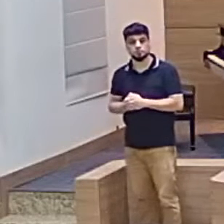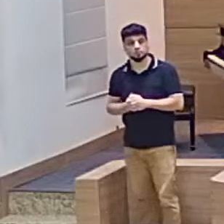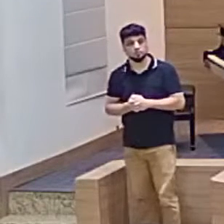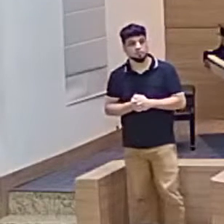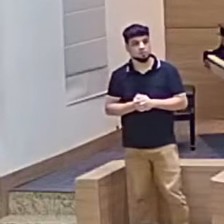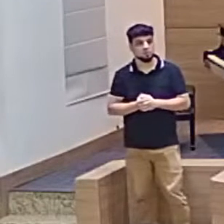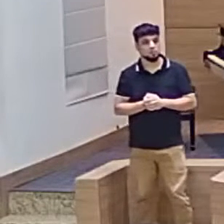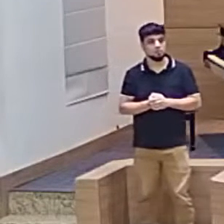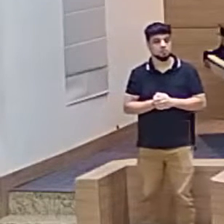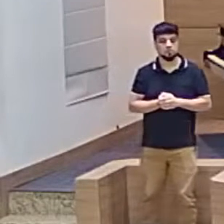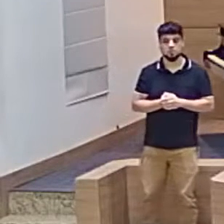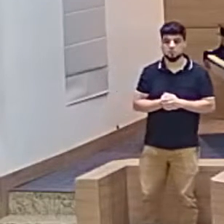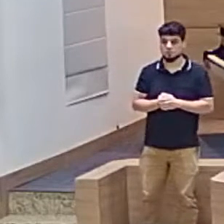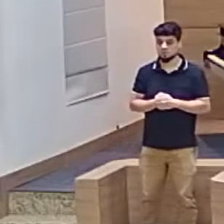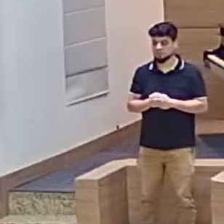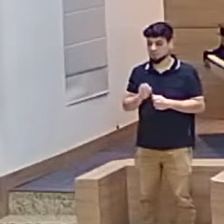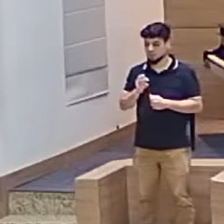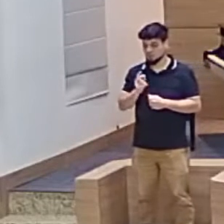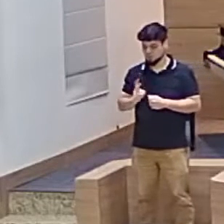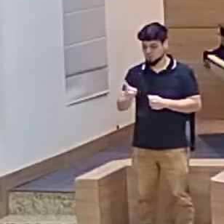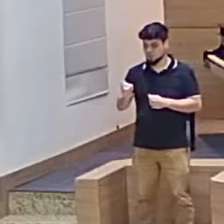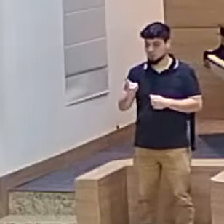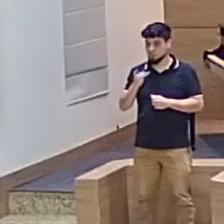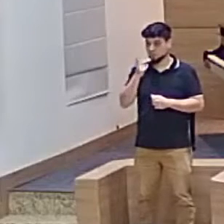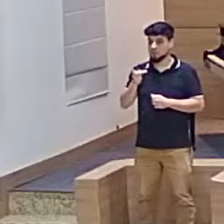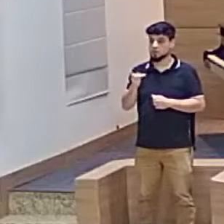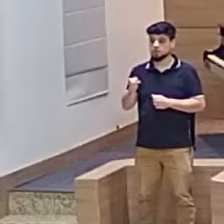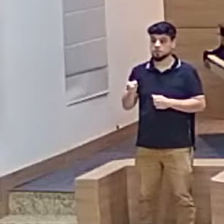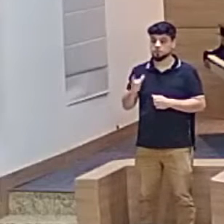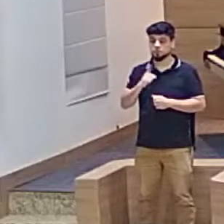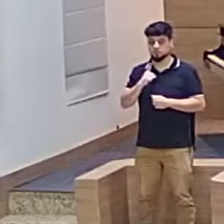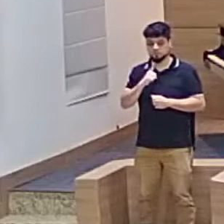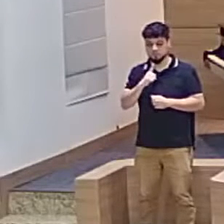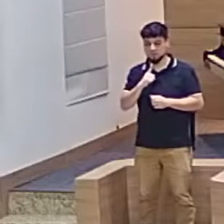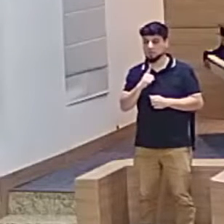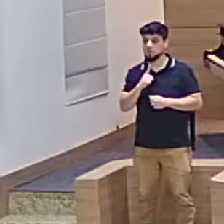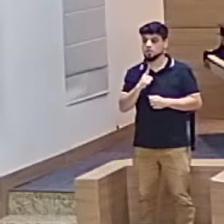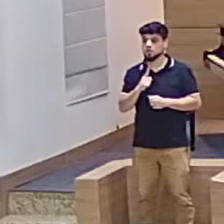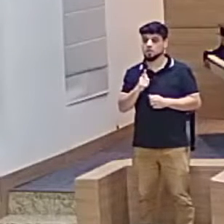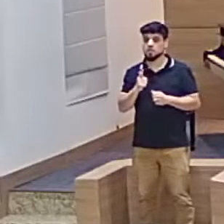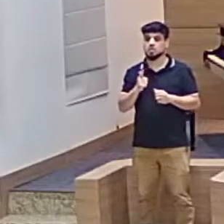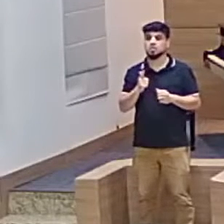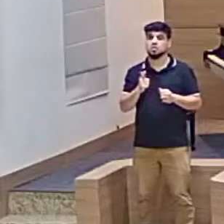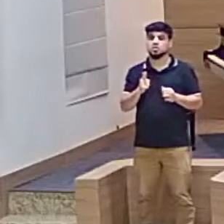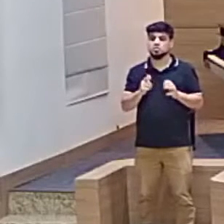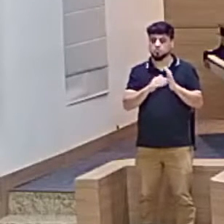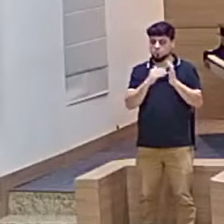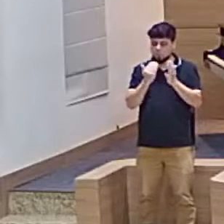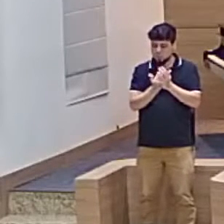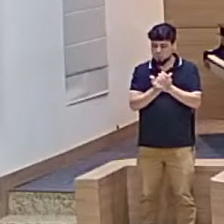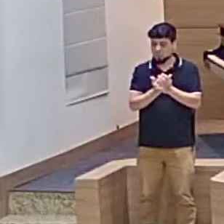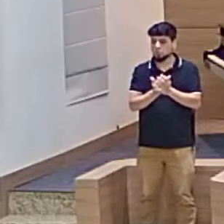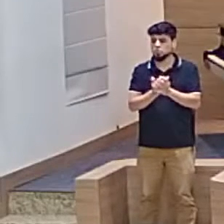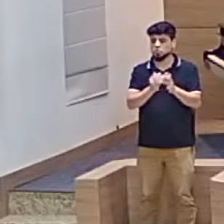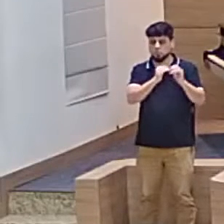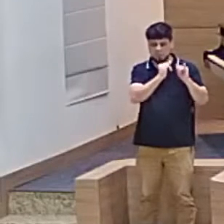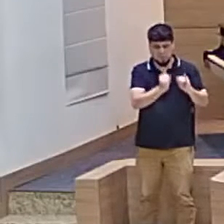a jogar fora os deuses que os vossos pais culto Arão além do rio e no Egito